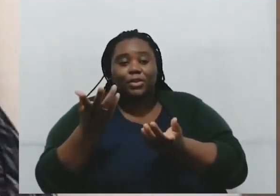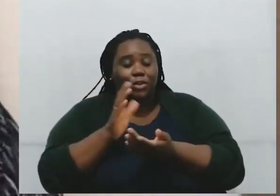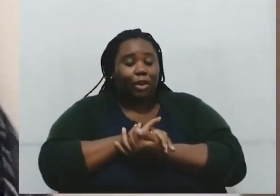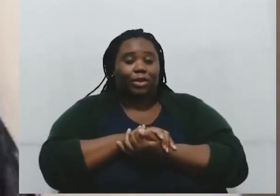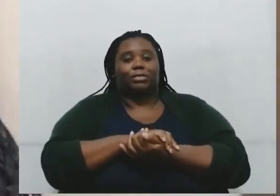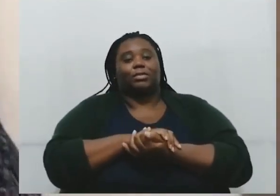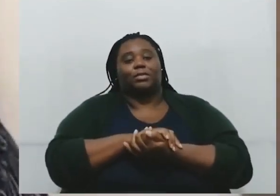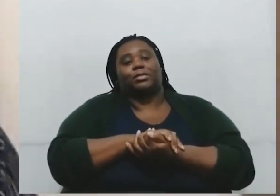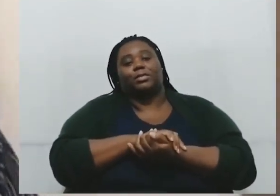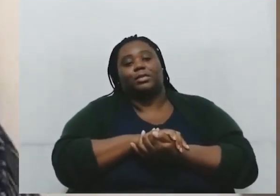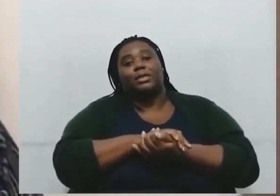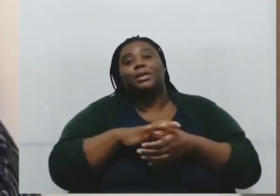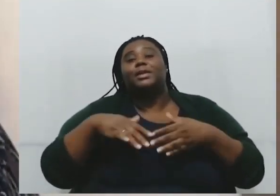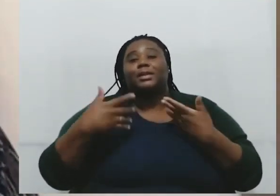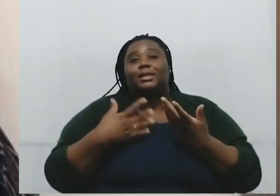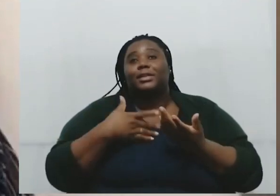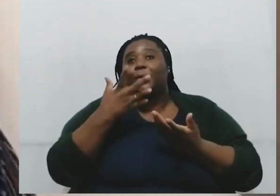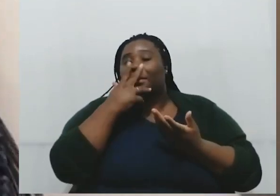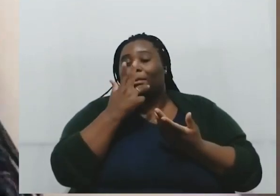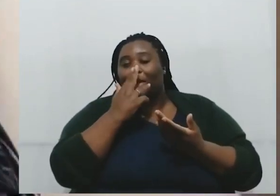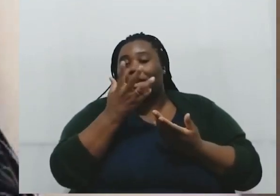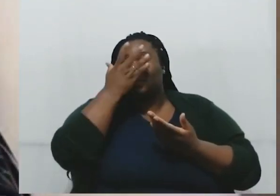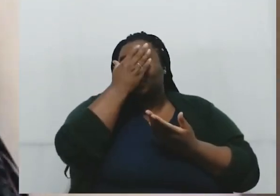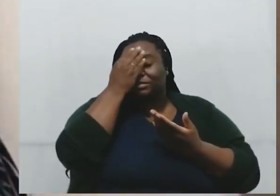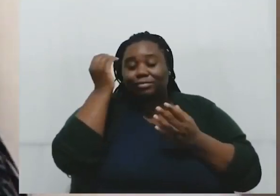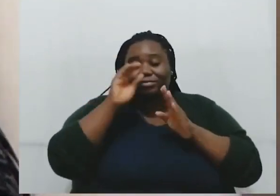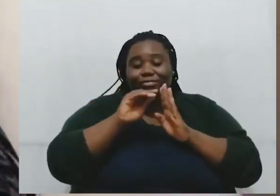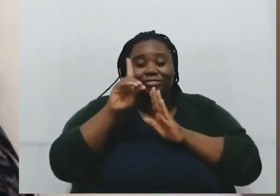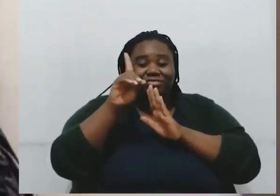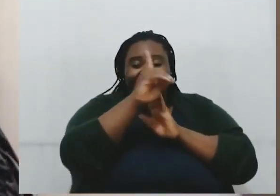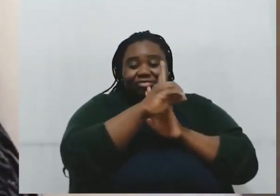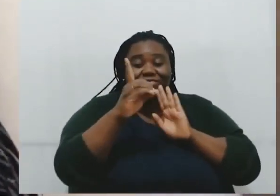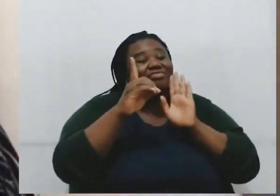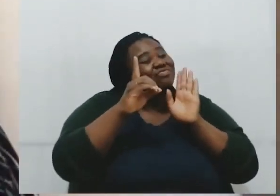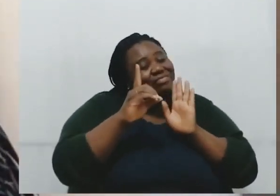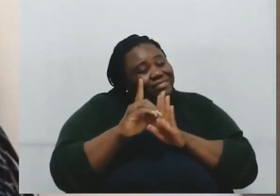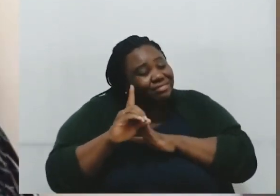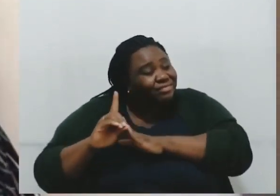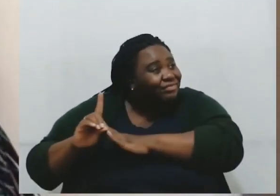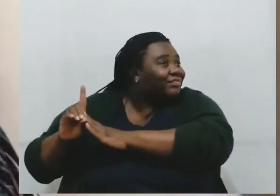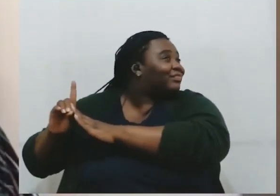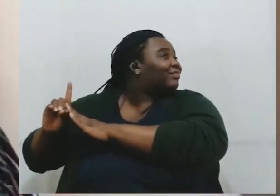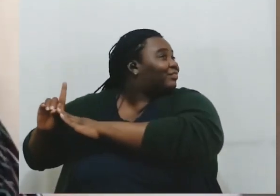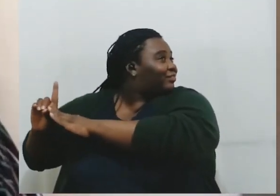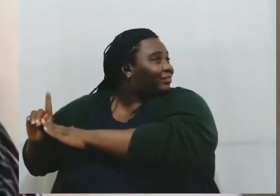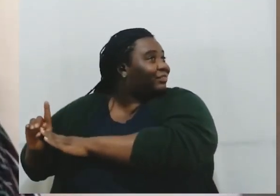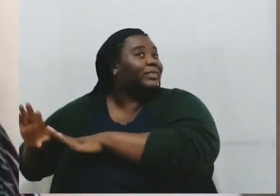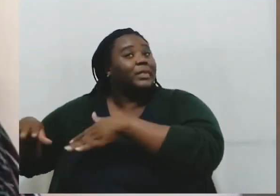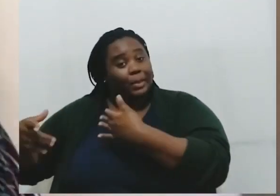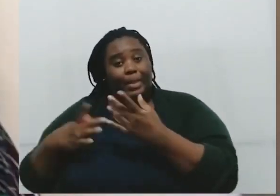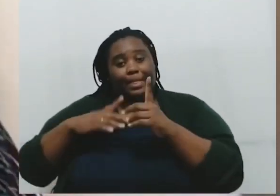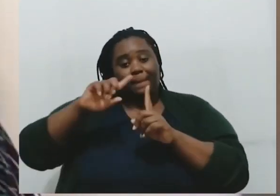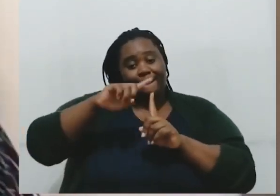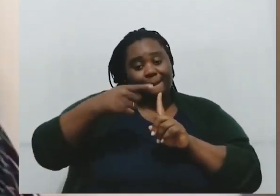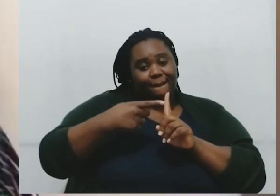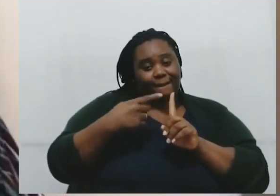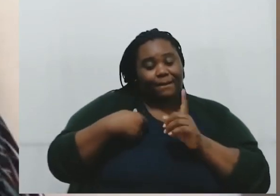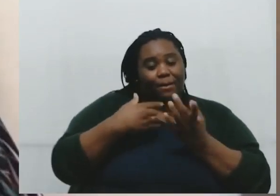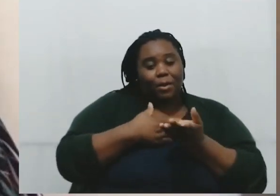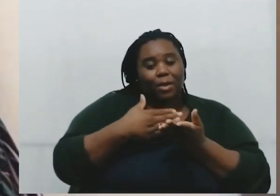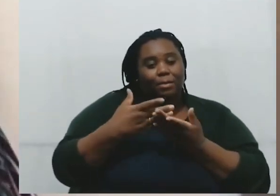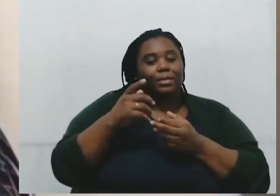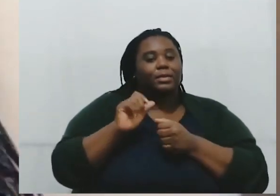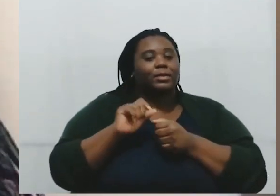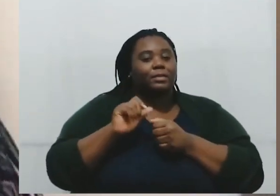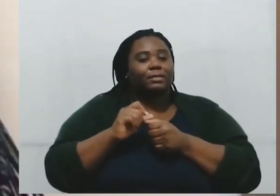Até quando eu estava grávida, eu comecei a fazer um núcleo de pesquisa no Galpão Simioto, de direção, com a Raquel Castro,